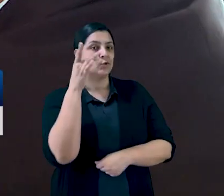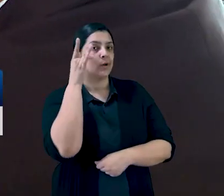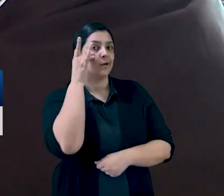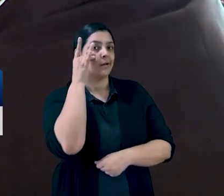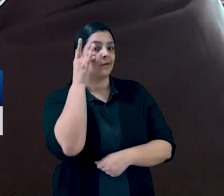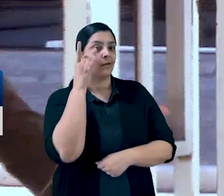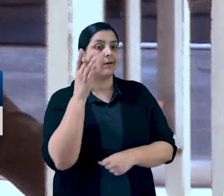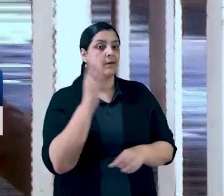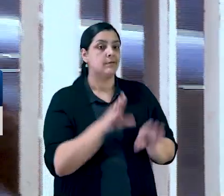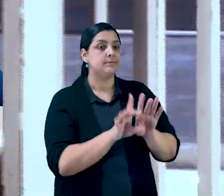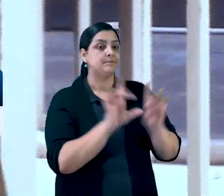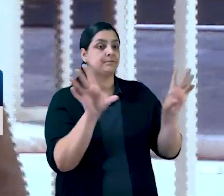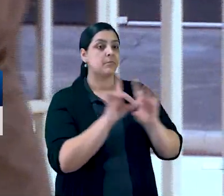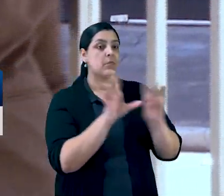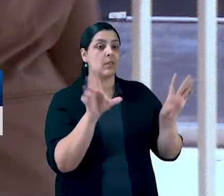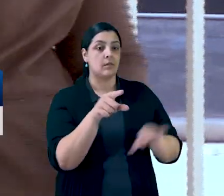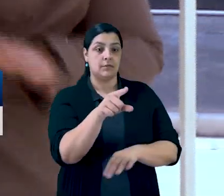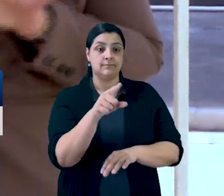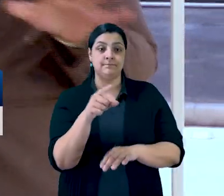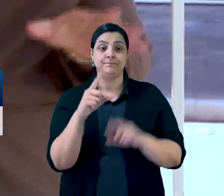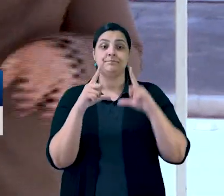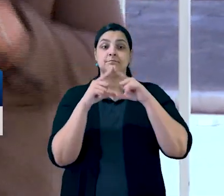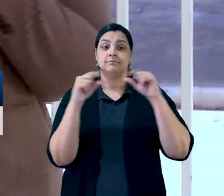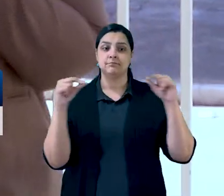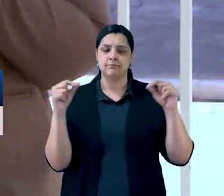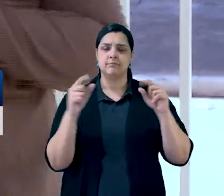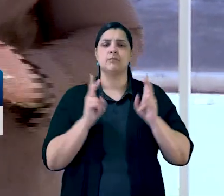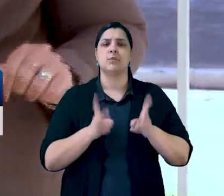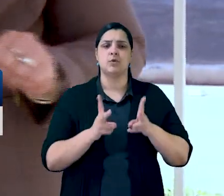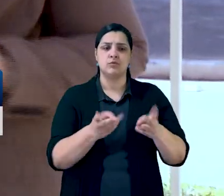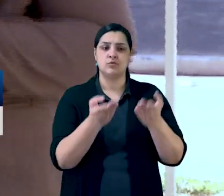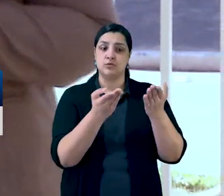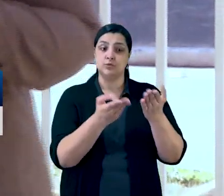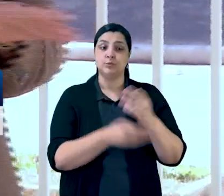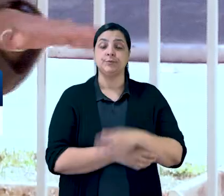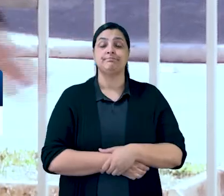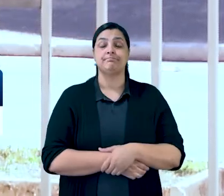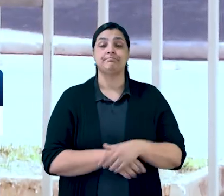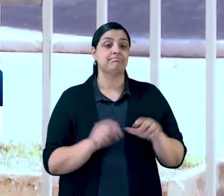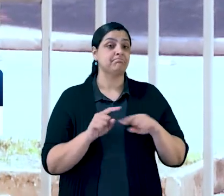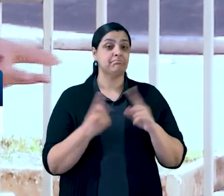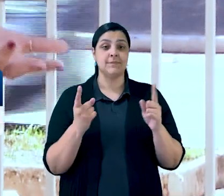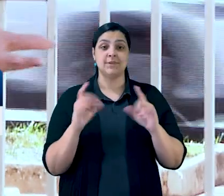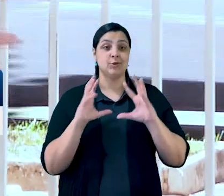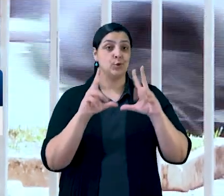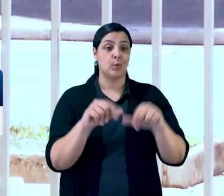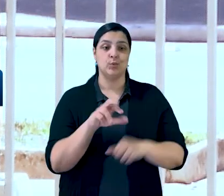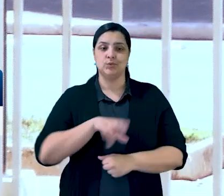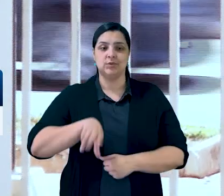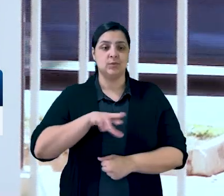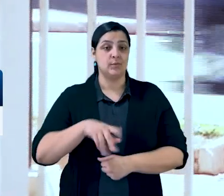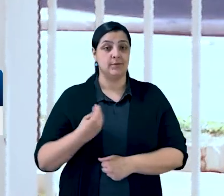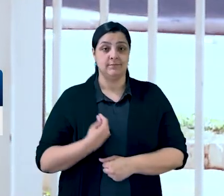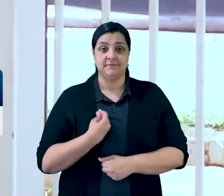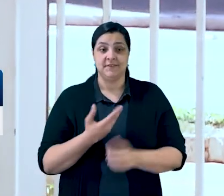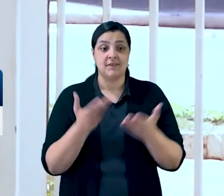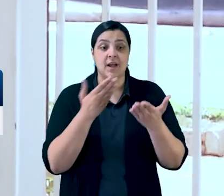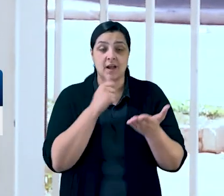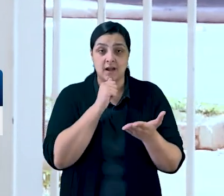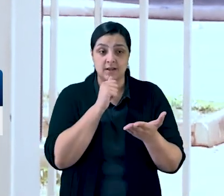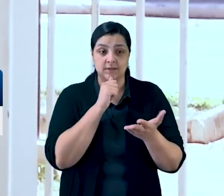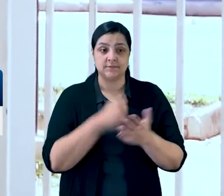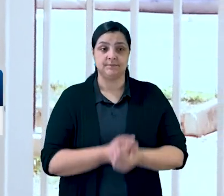os porteiros? Nesse prédio em Brasília, eles continuam firmes e fortes, mas não é em todos os lugares que essa é